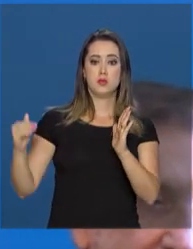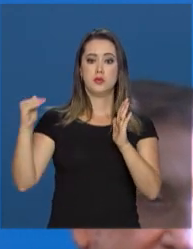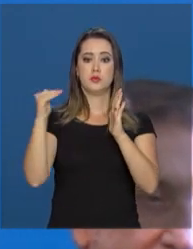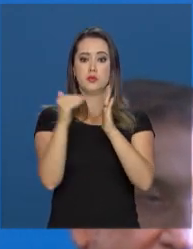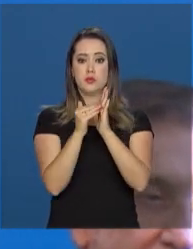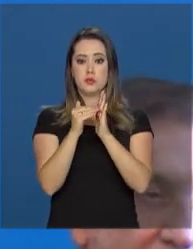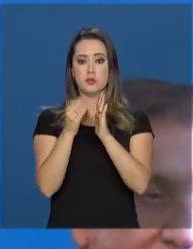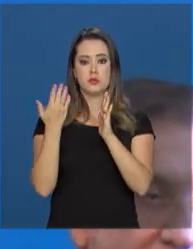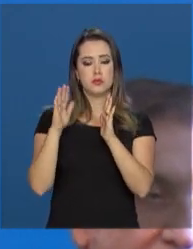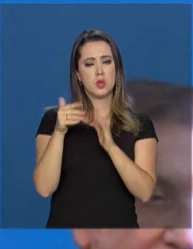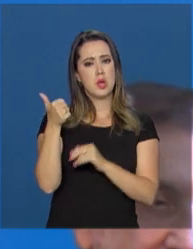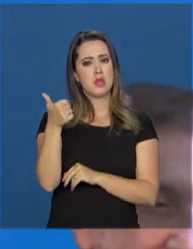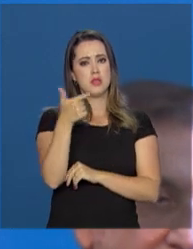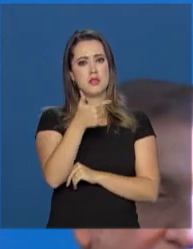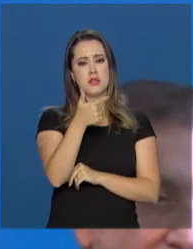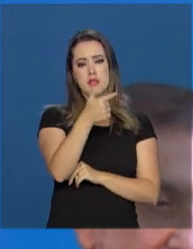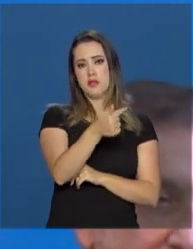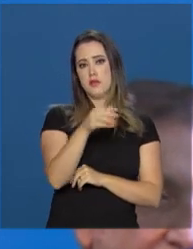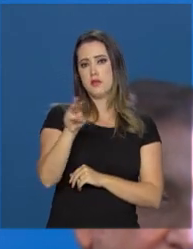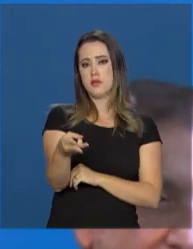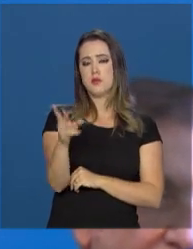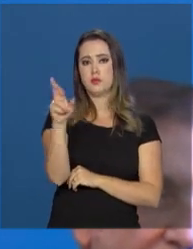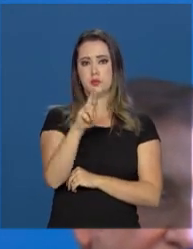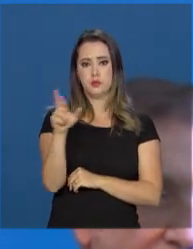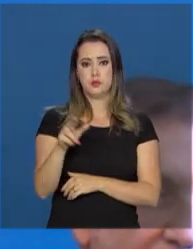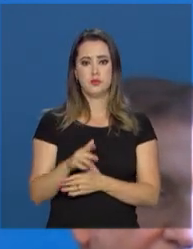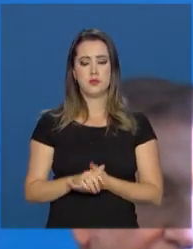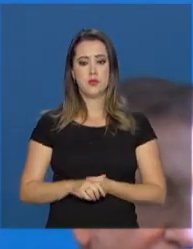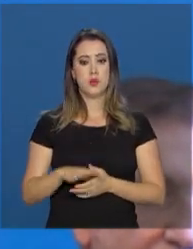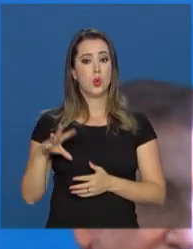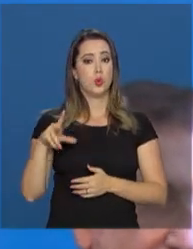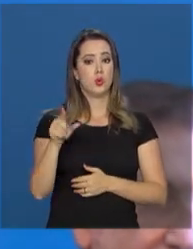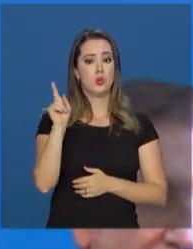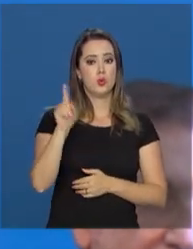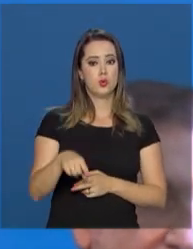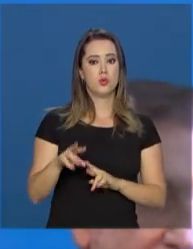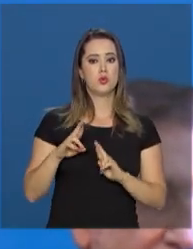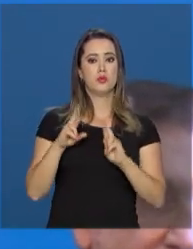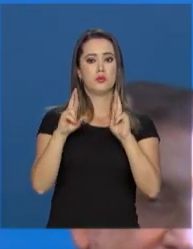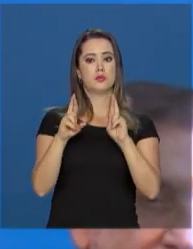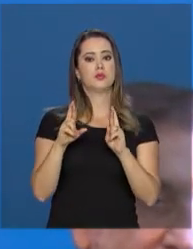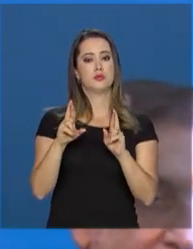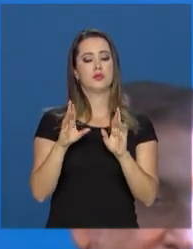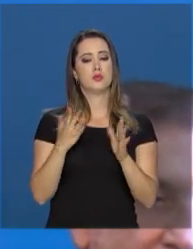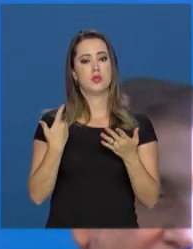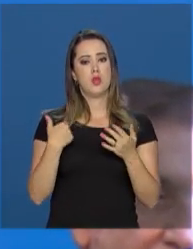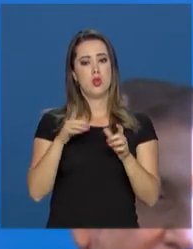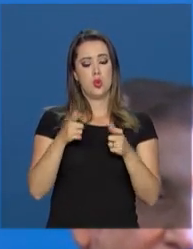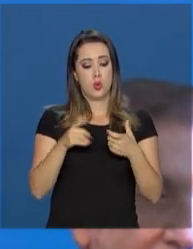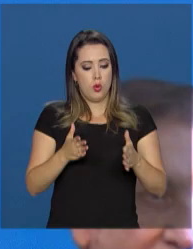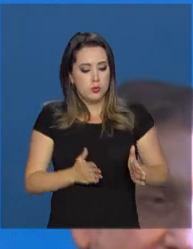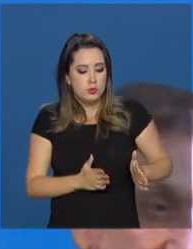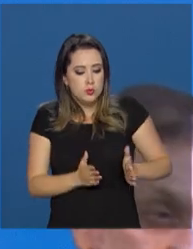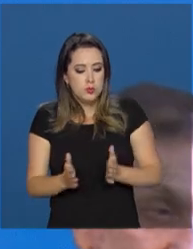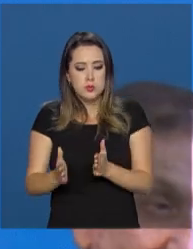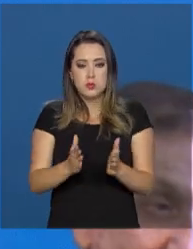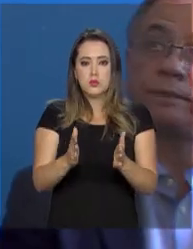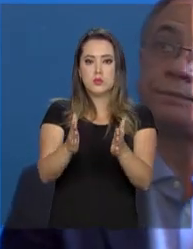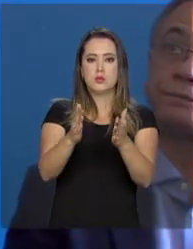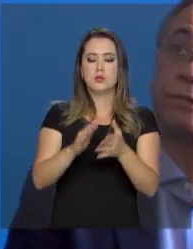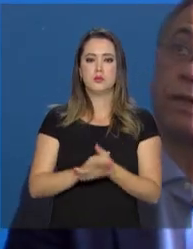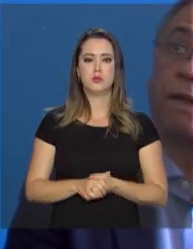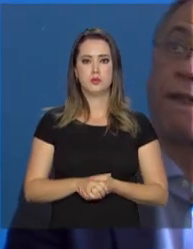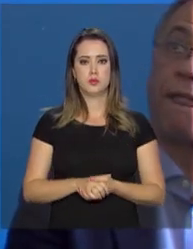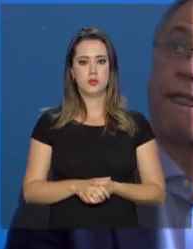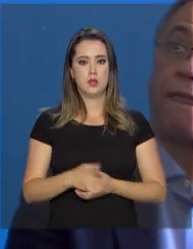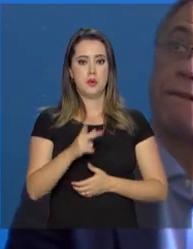poderão ultrapassar 127 milhões de reais. Tudo isso é esperado da consolidação do perímetro irrigado dos Tabuleiros Litorâneos.